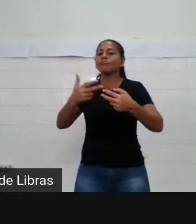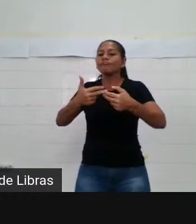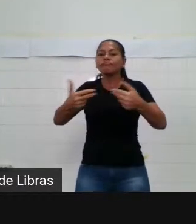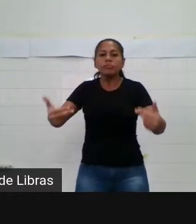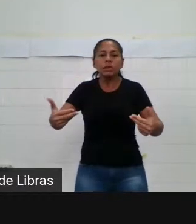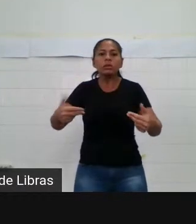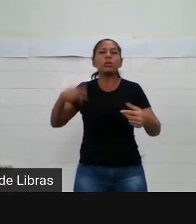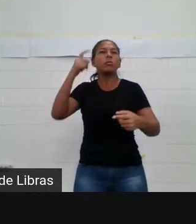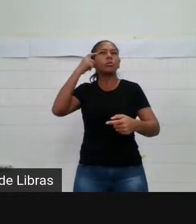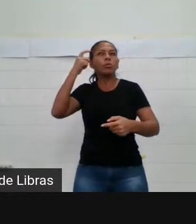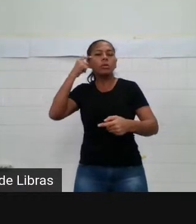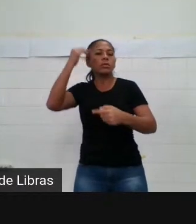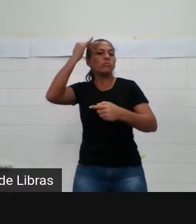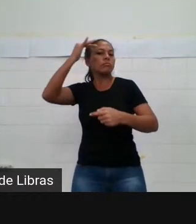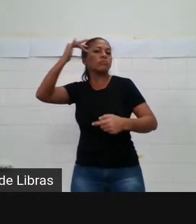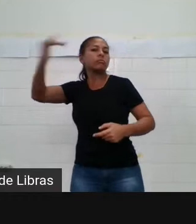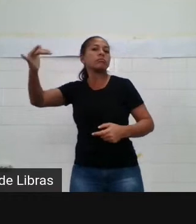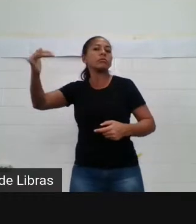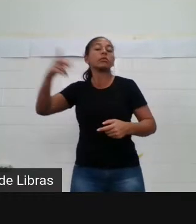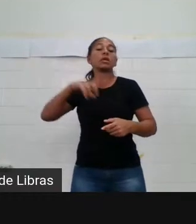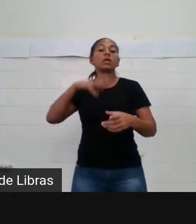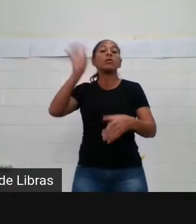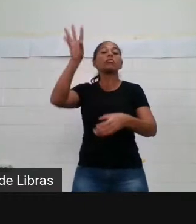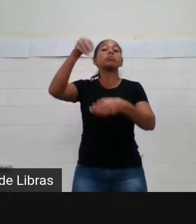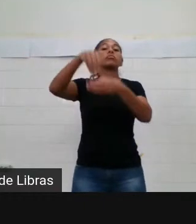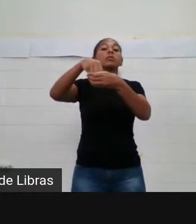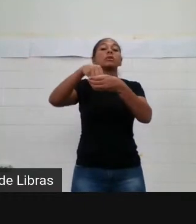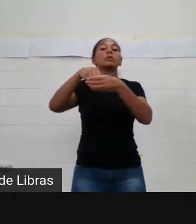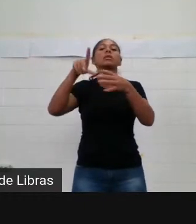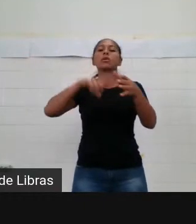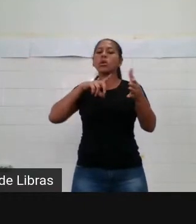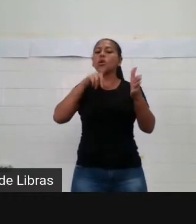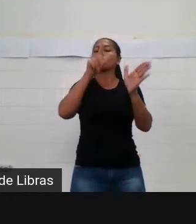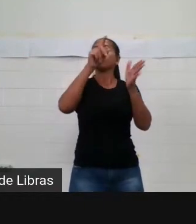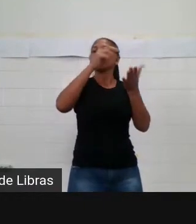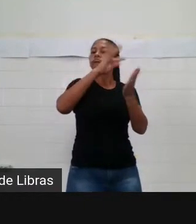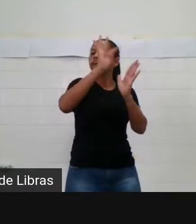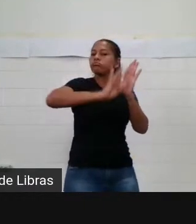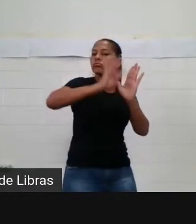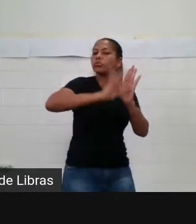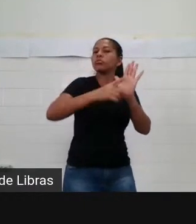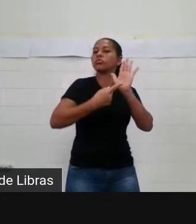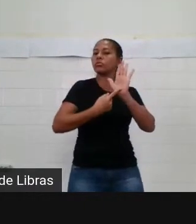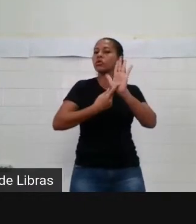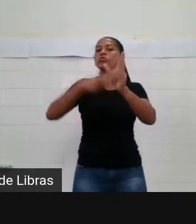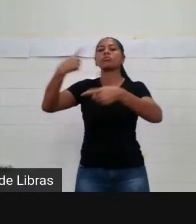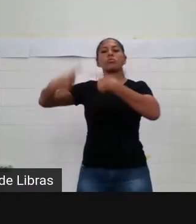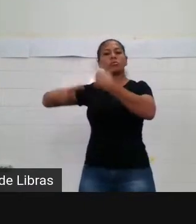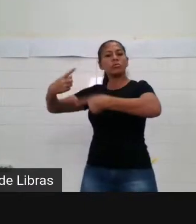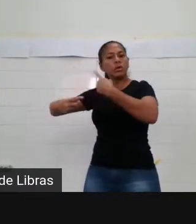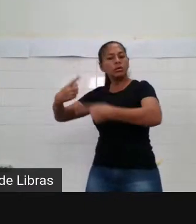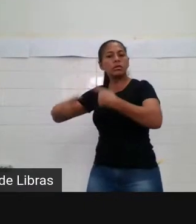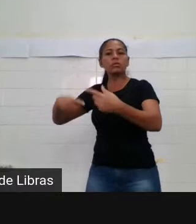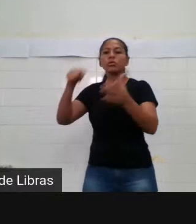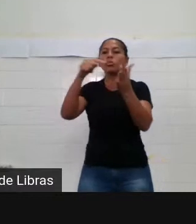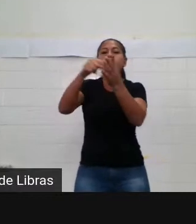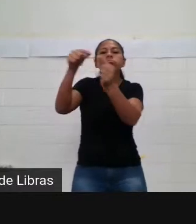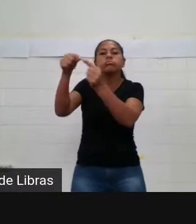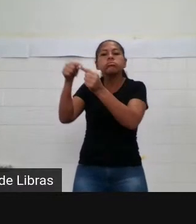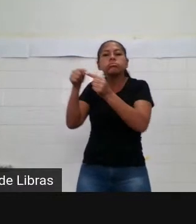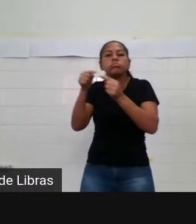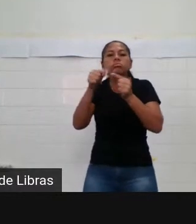dos intelectuais negros. Então, é em cima disso que o texto vai discutir, pontuando, por exemplo, uma antologia que foi